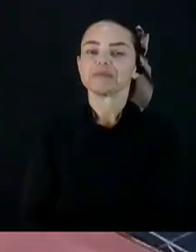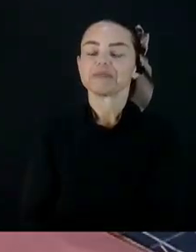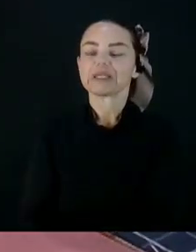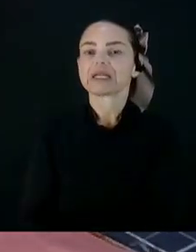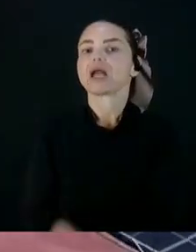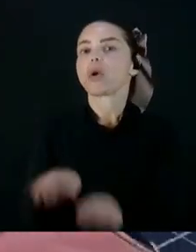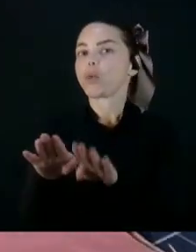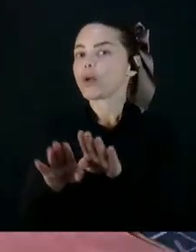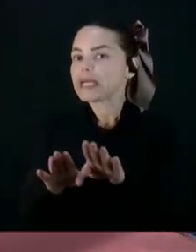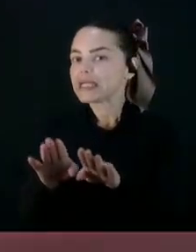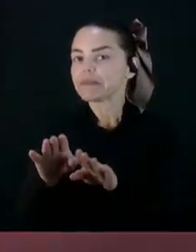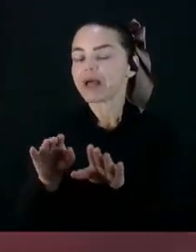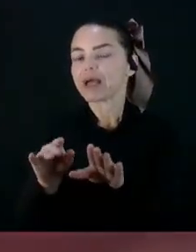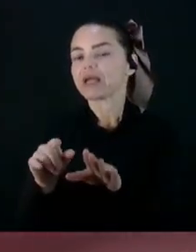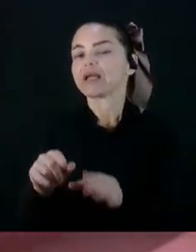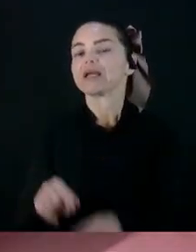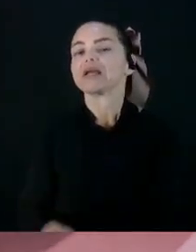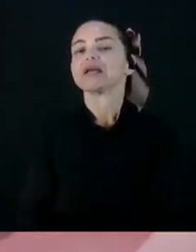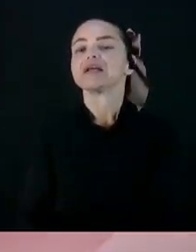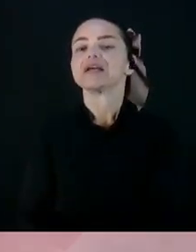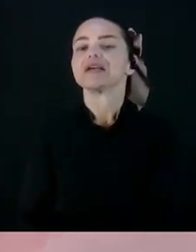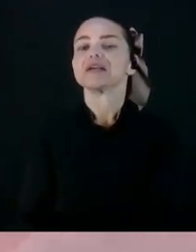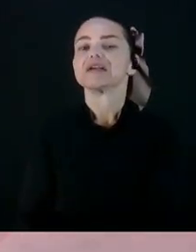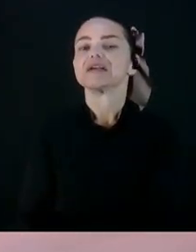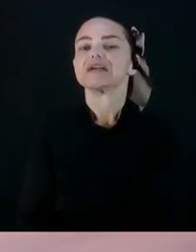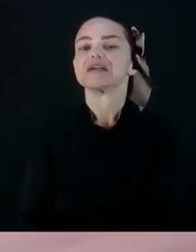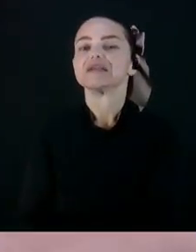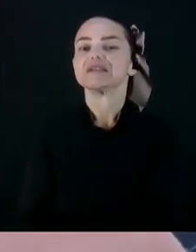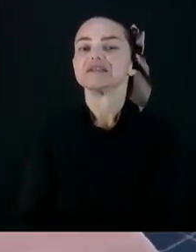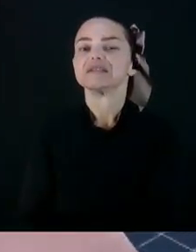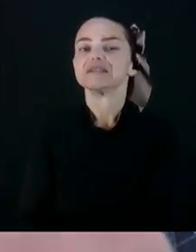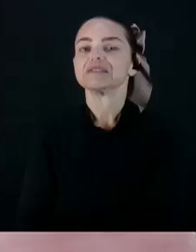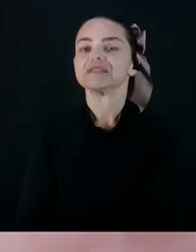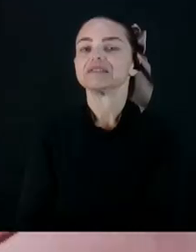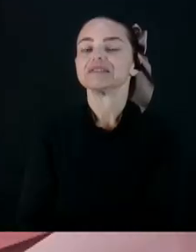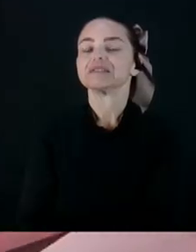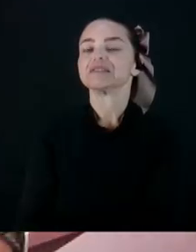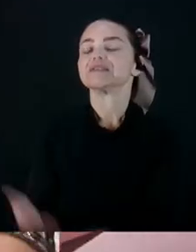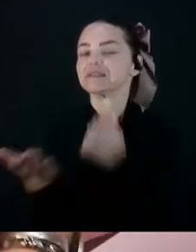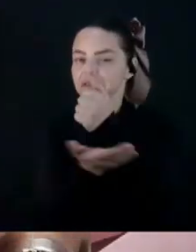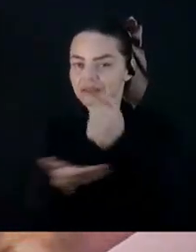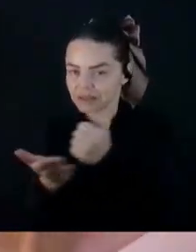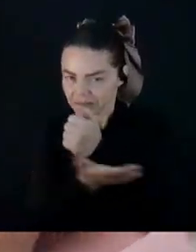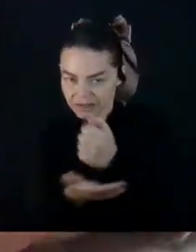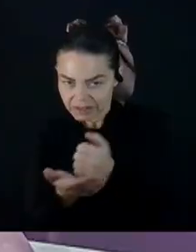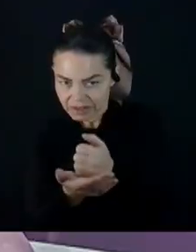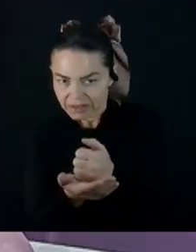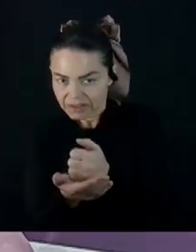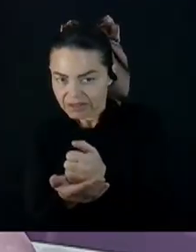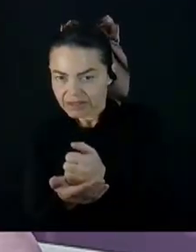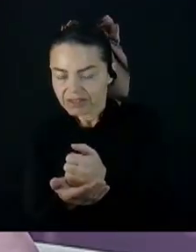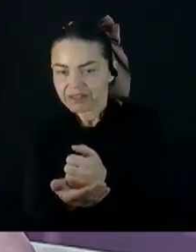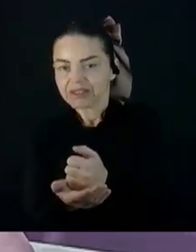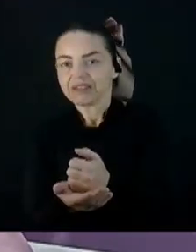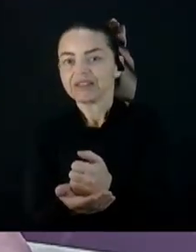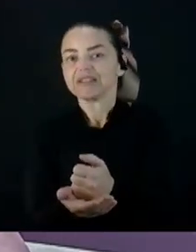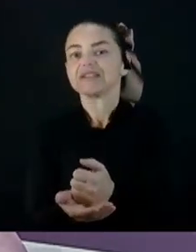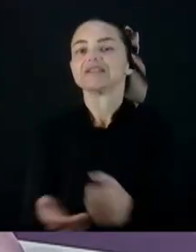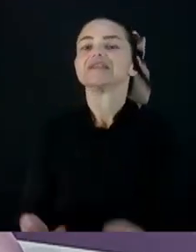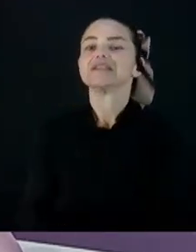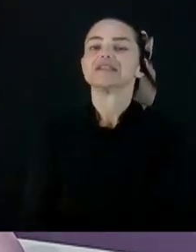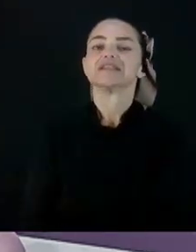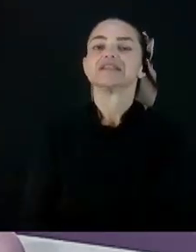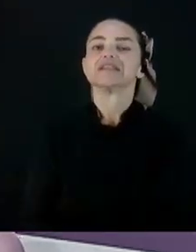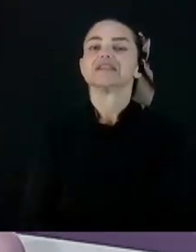O pé de máquina, ele é a base do calcador, a lateral interna do calcador, com